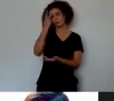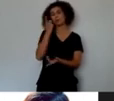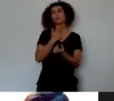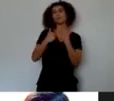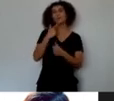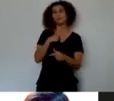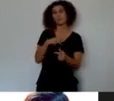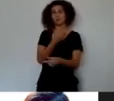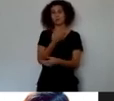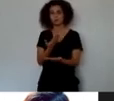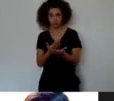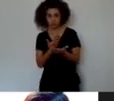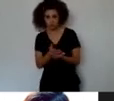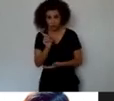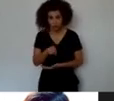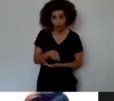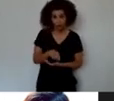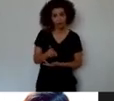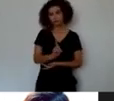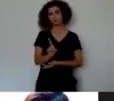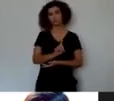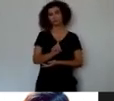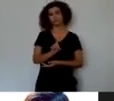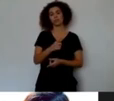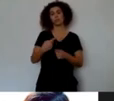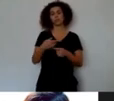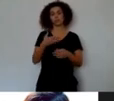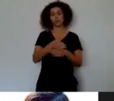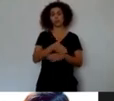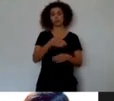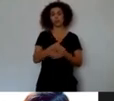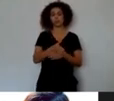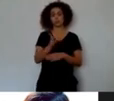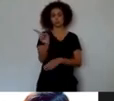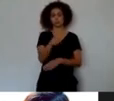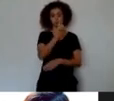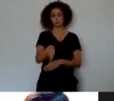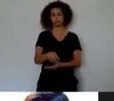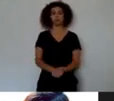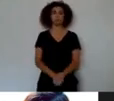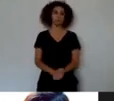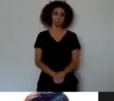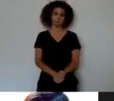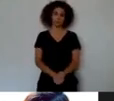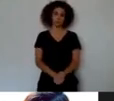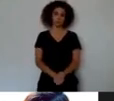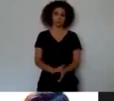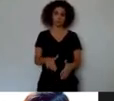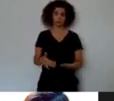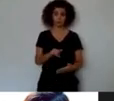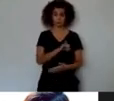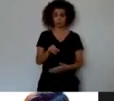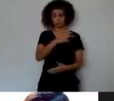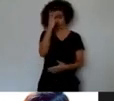querendo estudar, não. É porque esse acesso ele está sendo negado. Então, quem tem poder está na